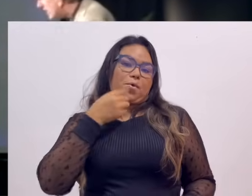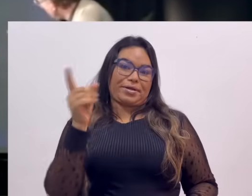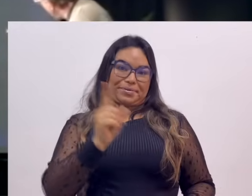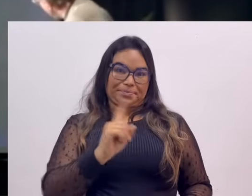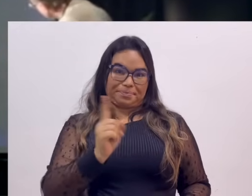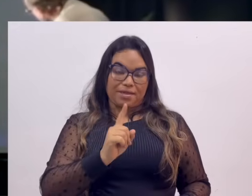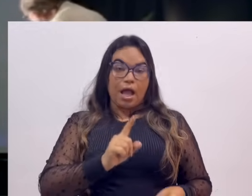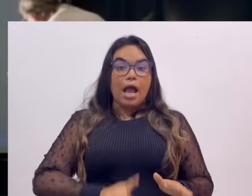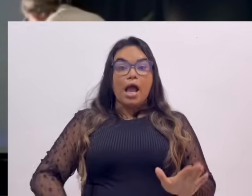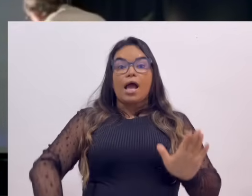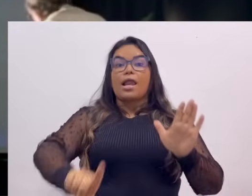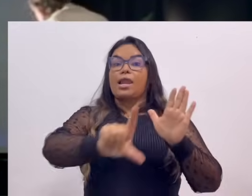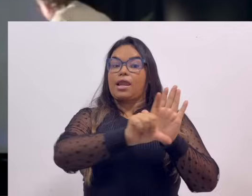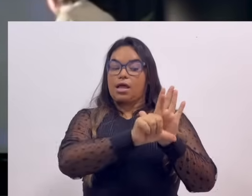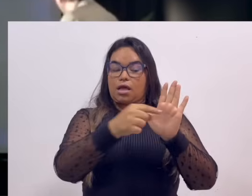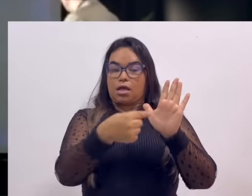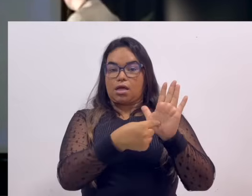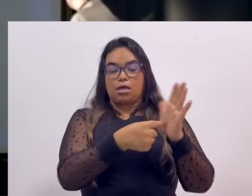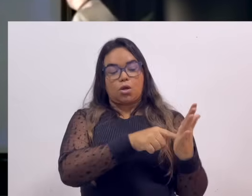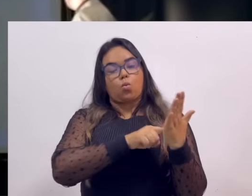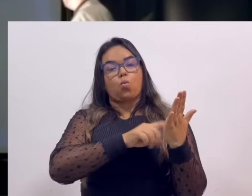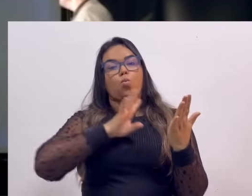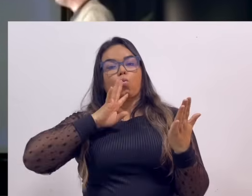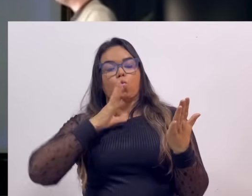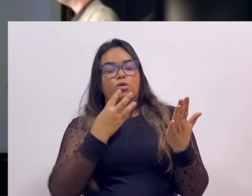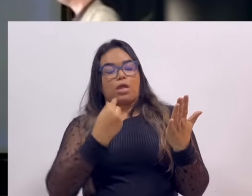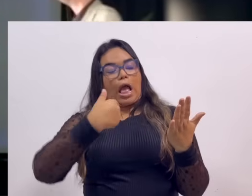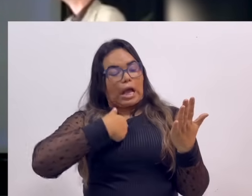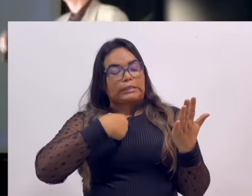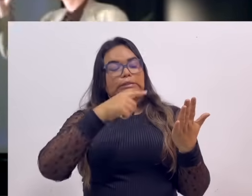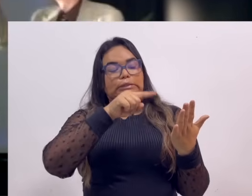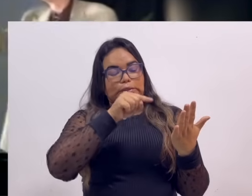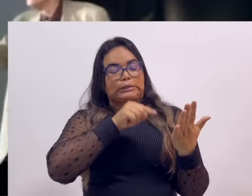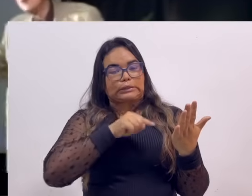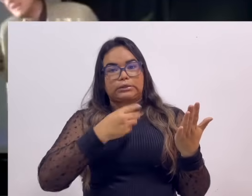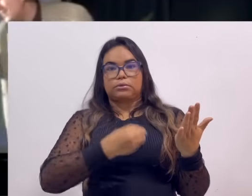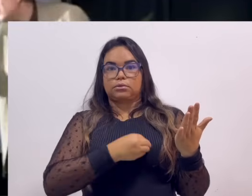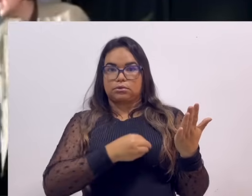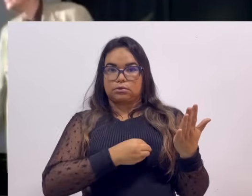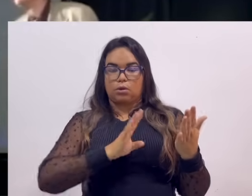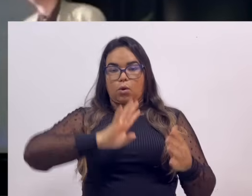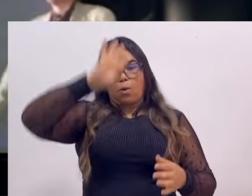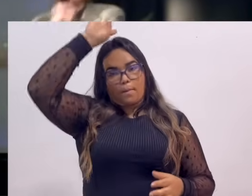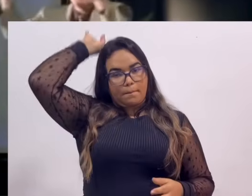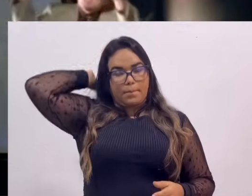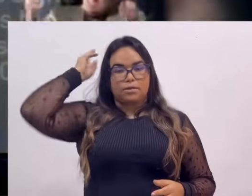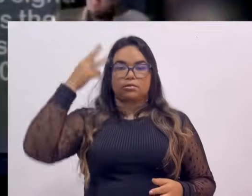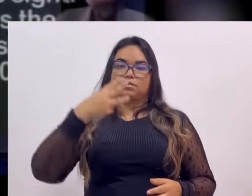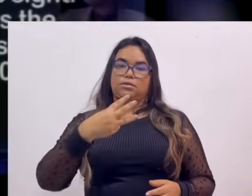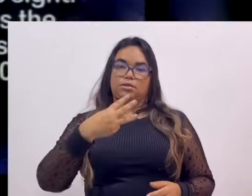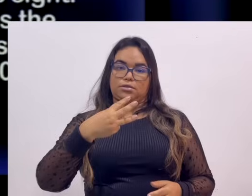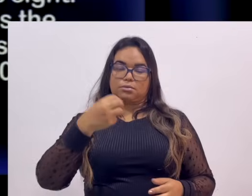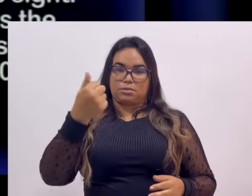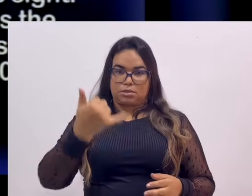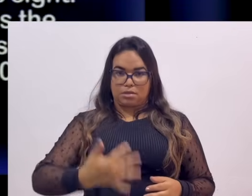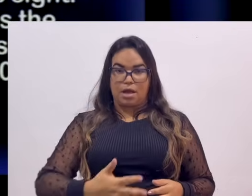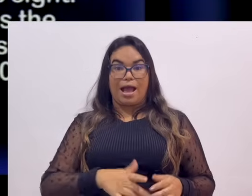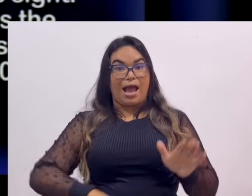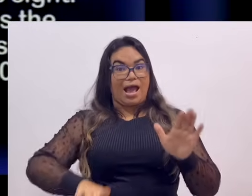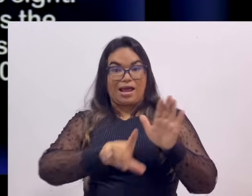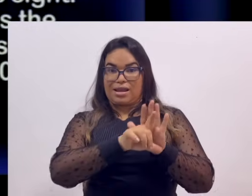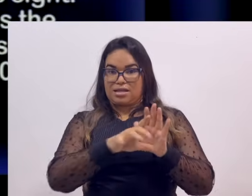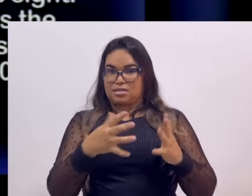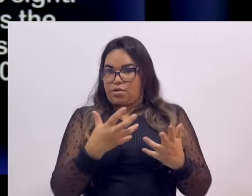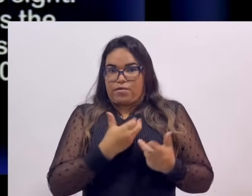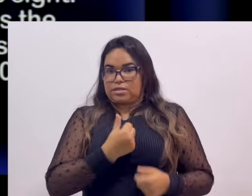Por meio da lei vem o quê? O conhecimento do pecado. Romanos 3, 19 e 20. Portanto, a lei não pode me